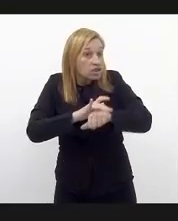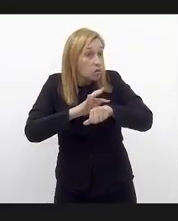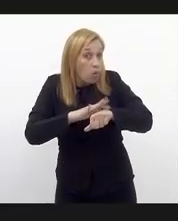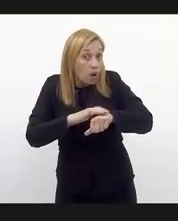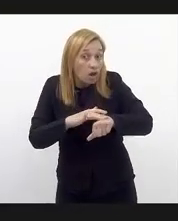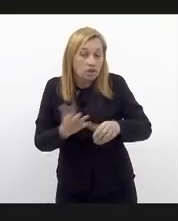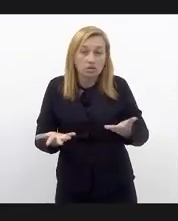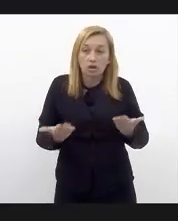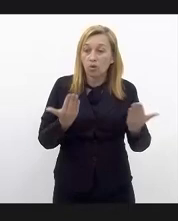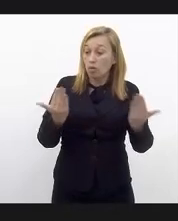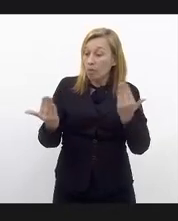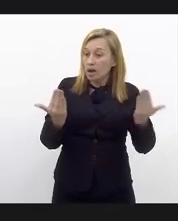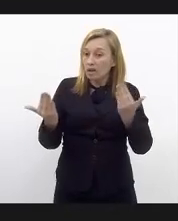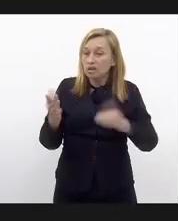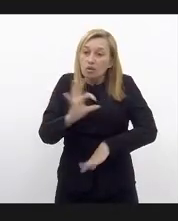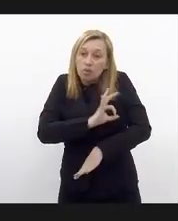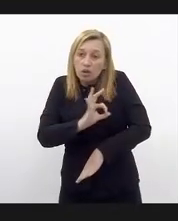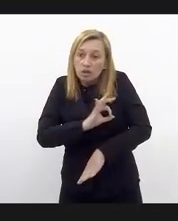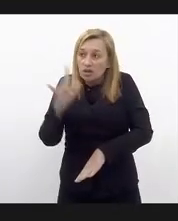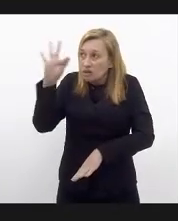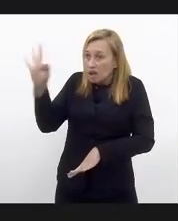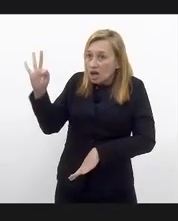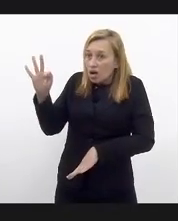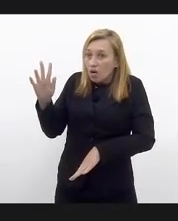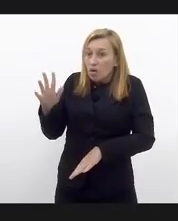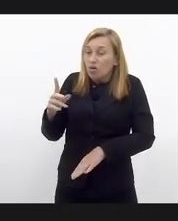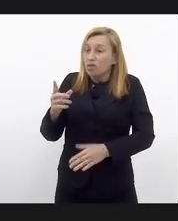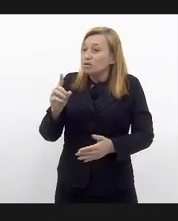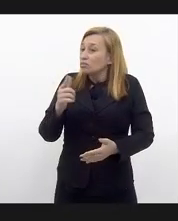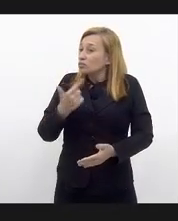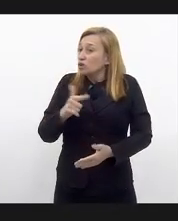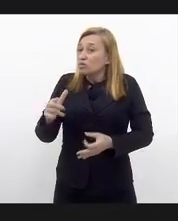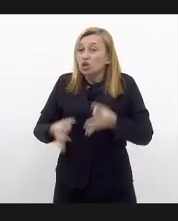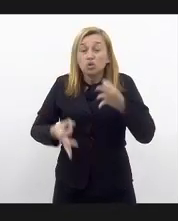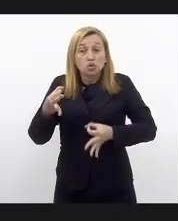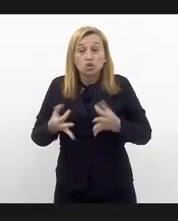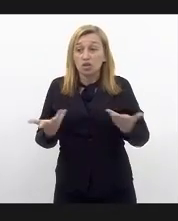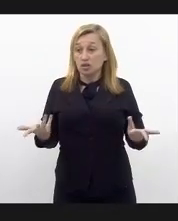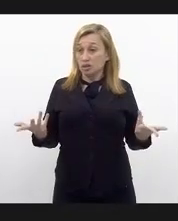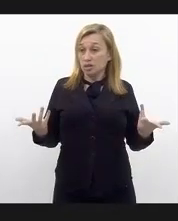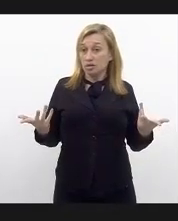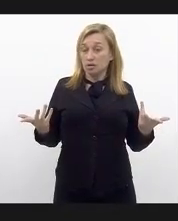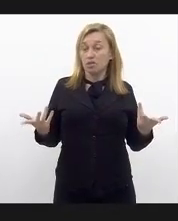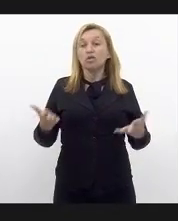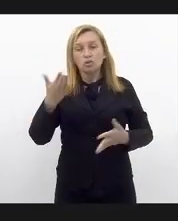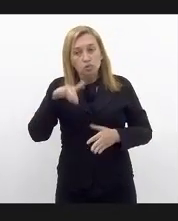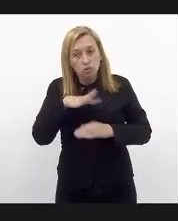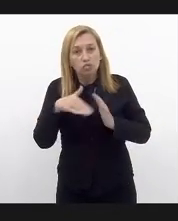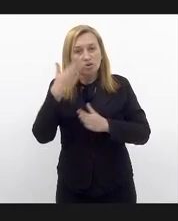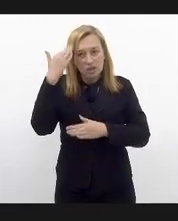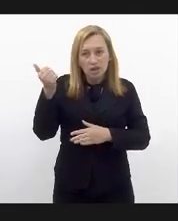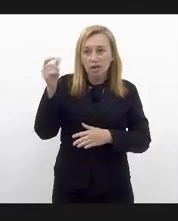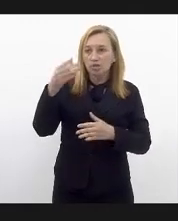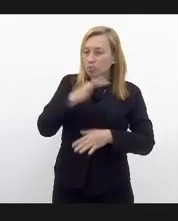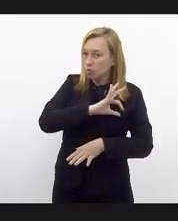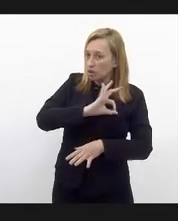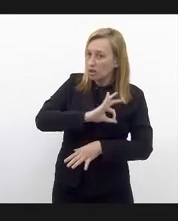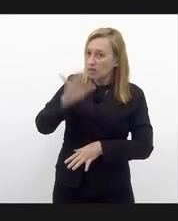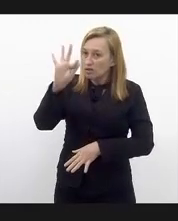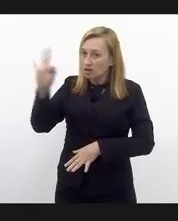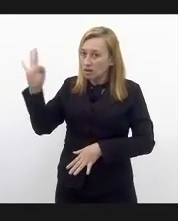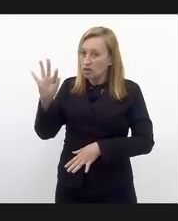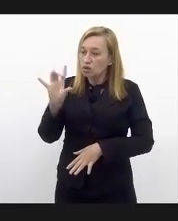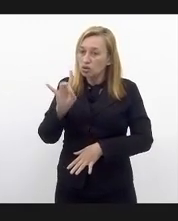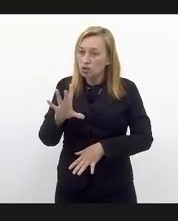né a comparação com a polícia federal em justa todo o que a polícia federal via de regra trata de crimes do